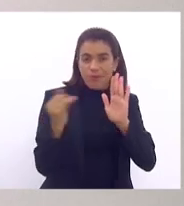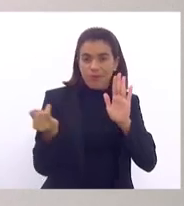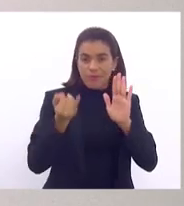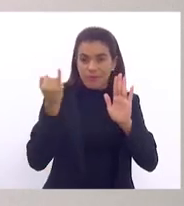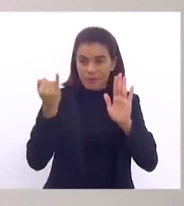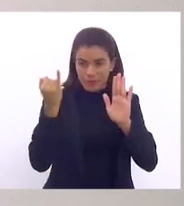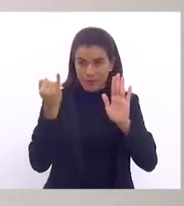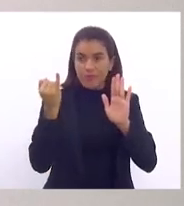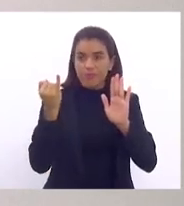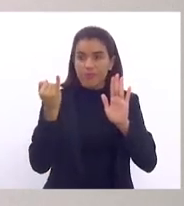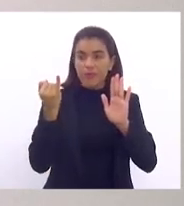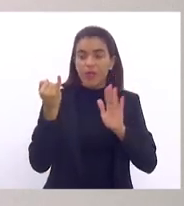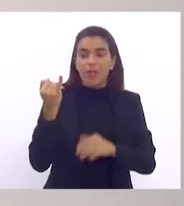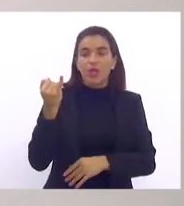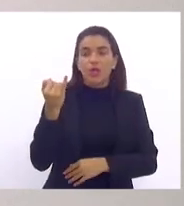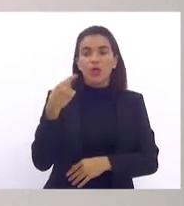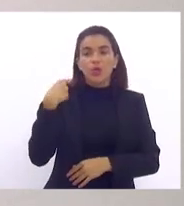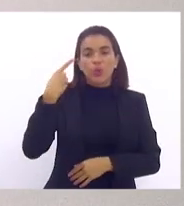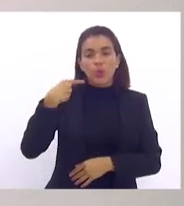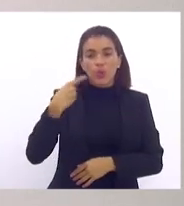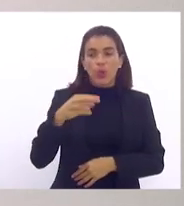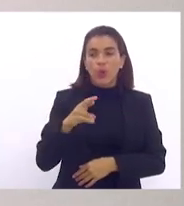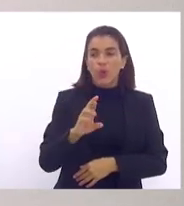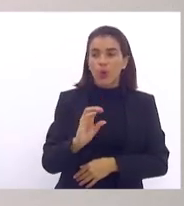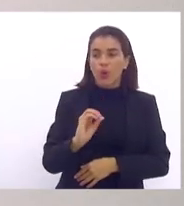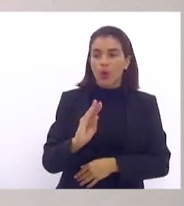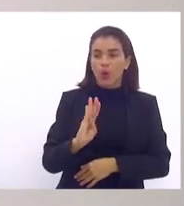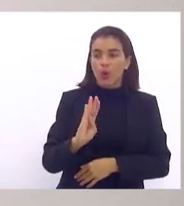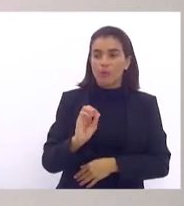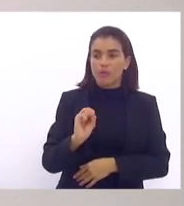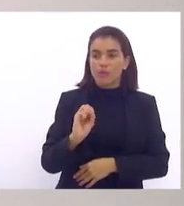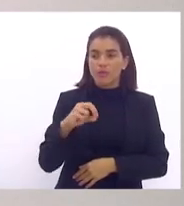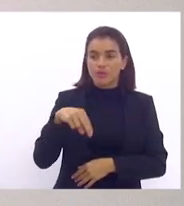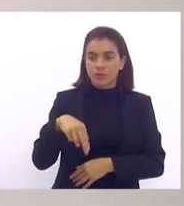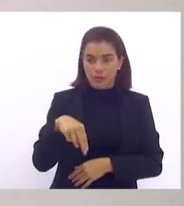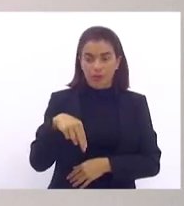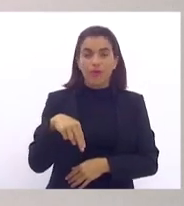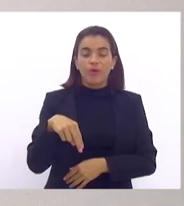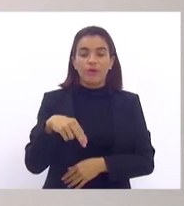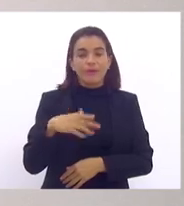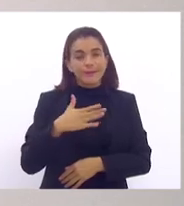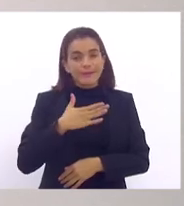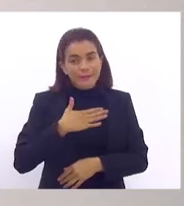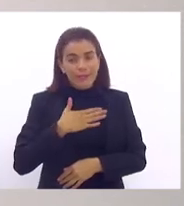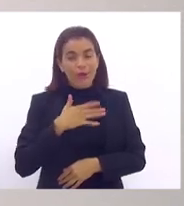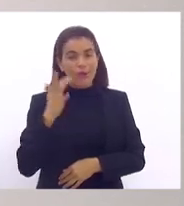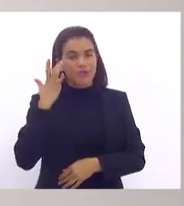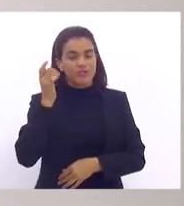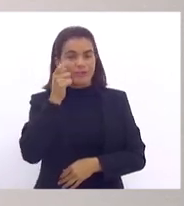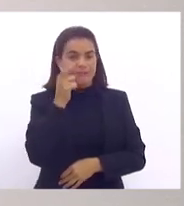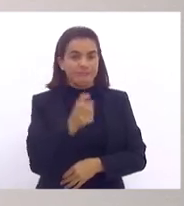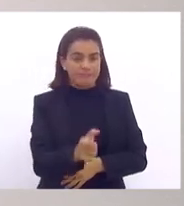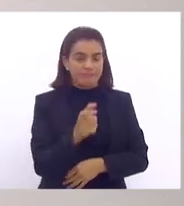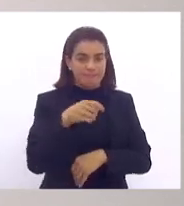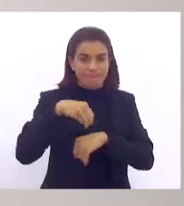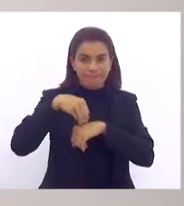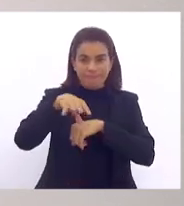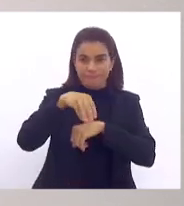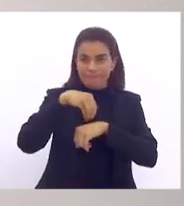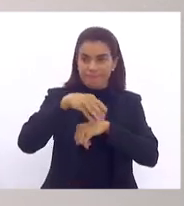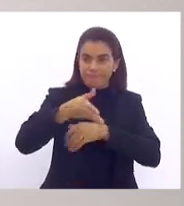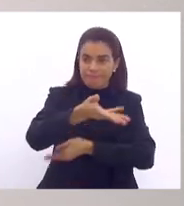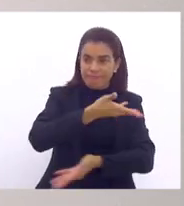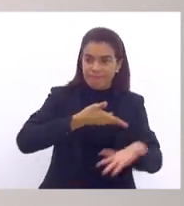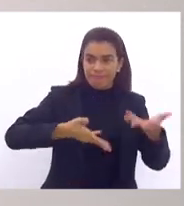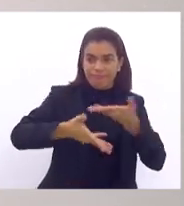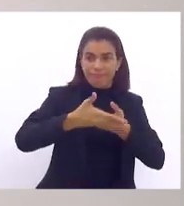Dr Robson que eu me que achei interessante trazê aqui para